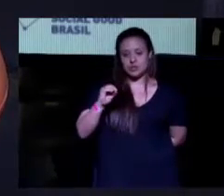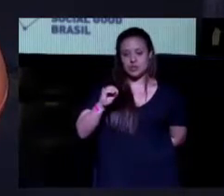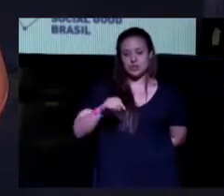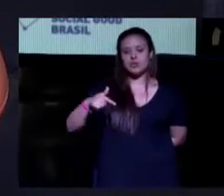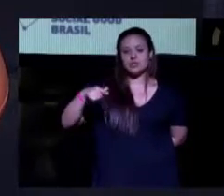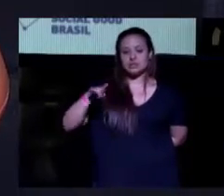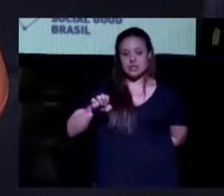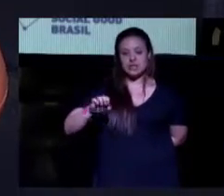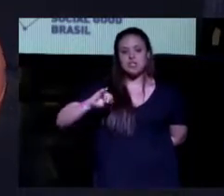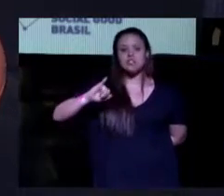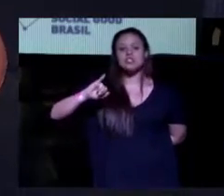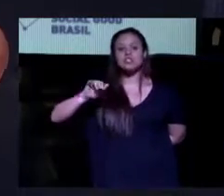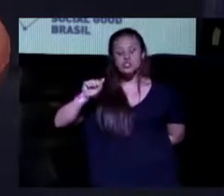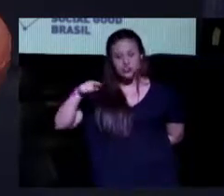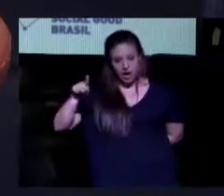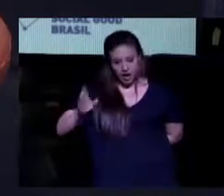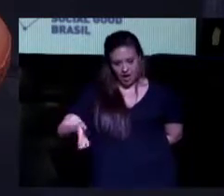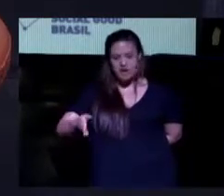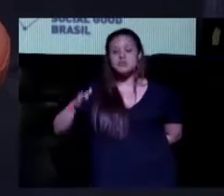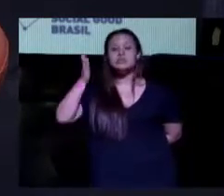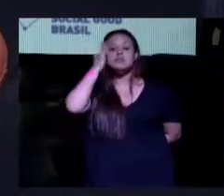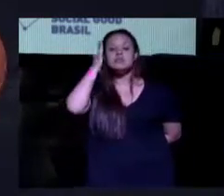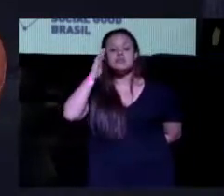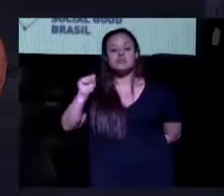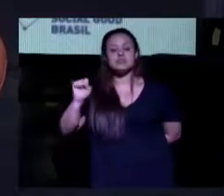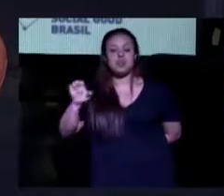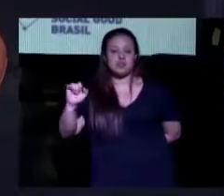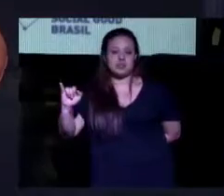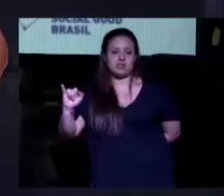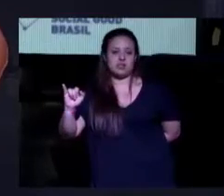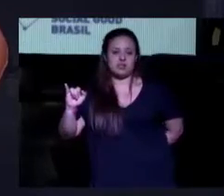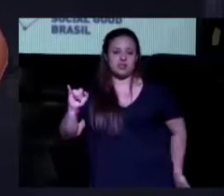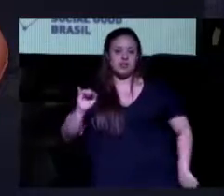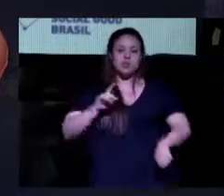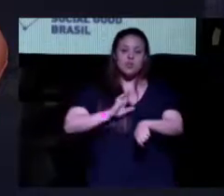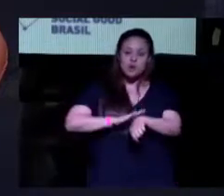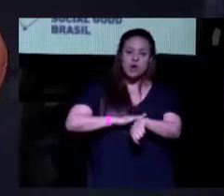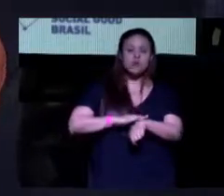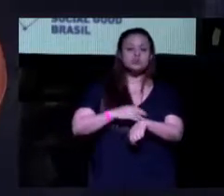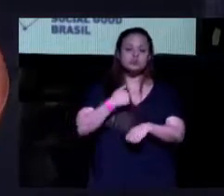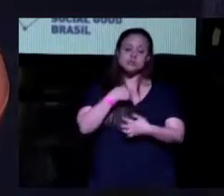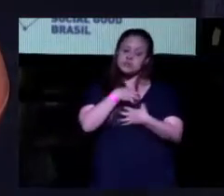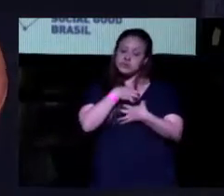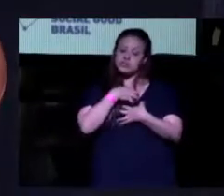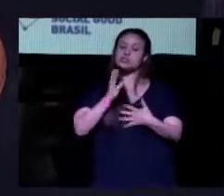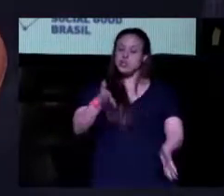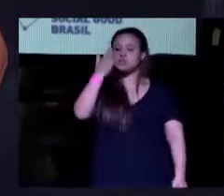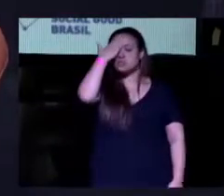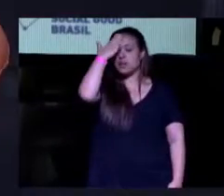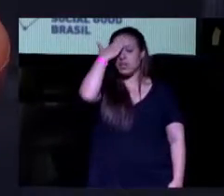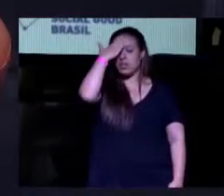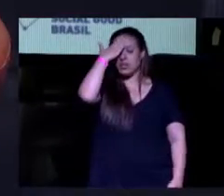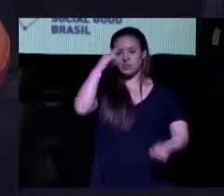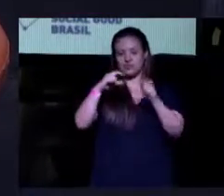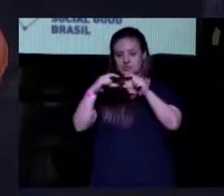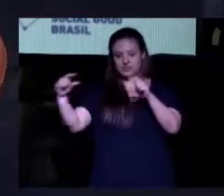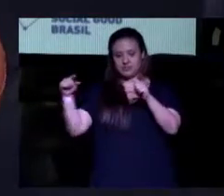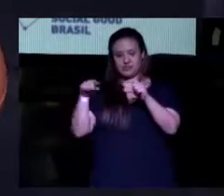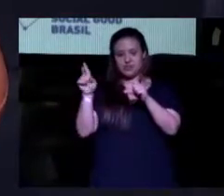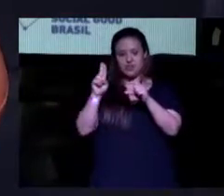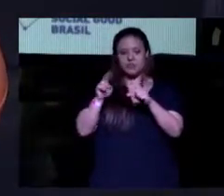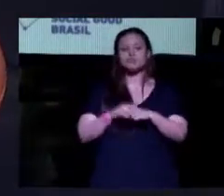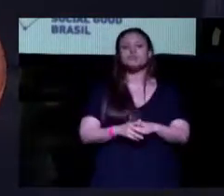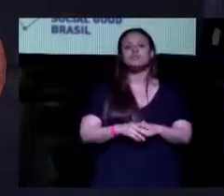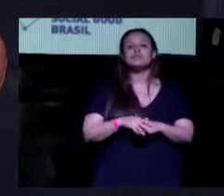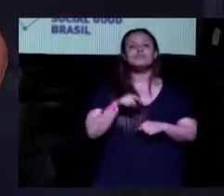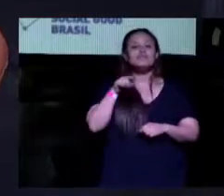que escrever a história deles. E aí ele contrapõe isso, mostrando por que essa frase está errada. E eu